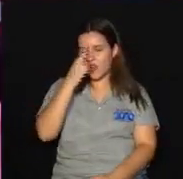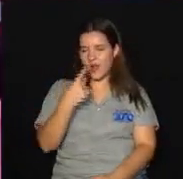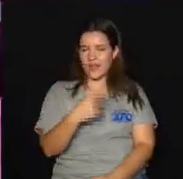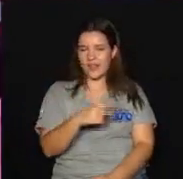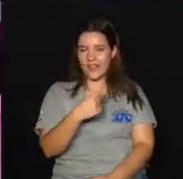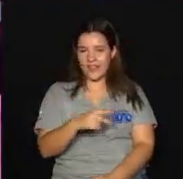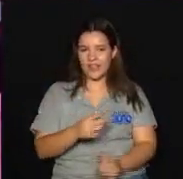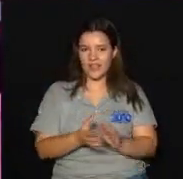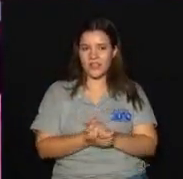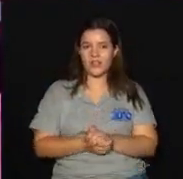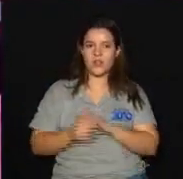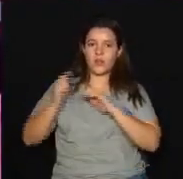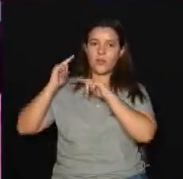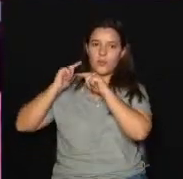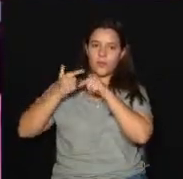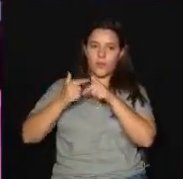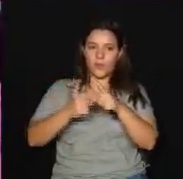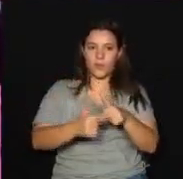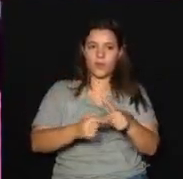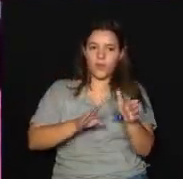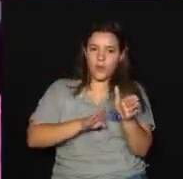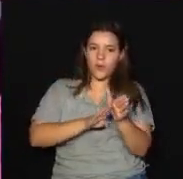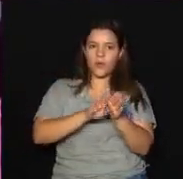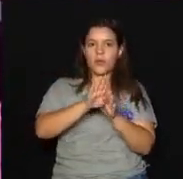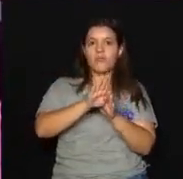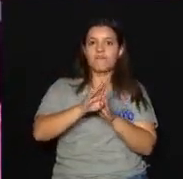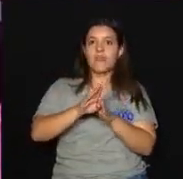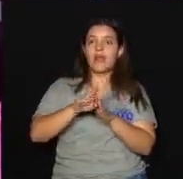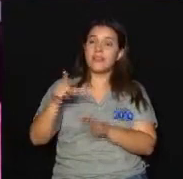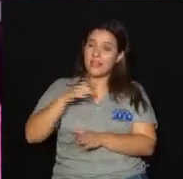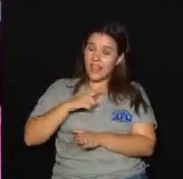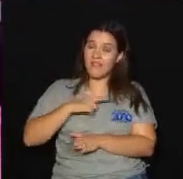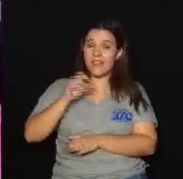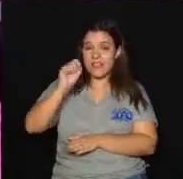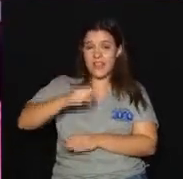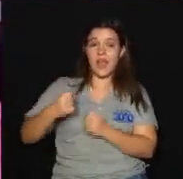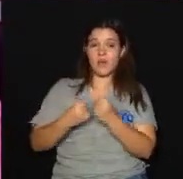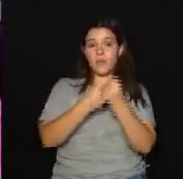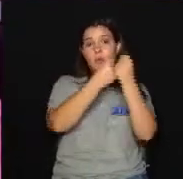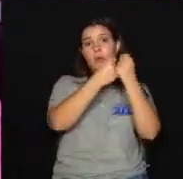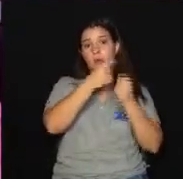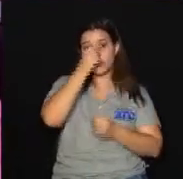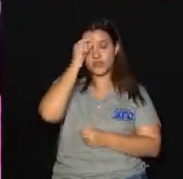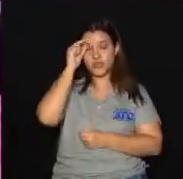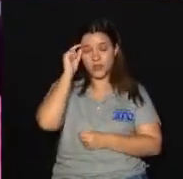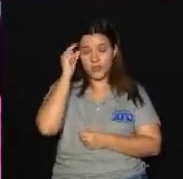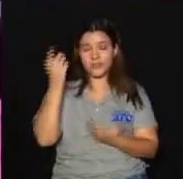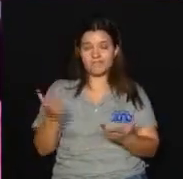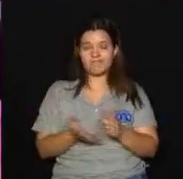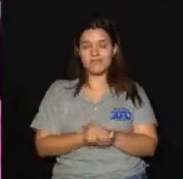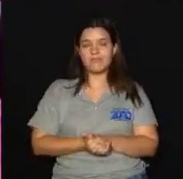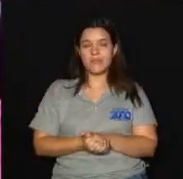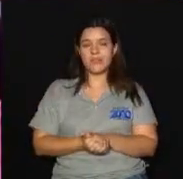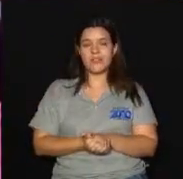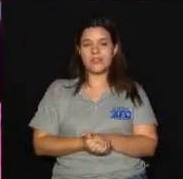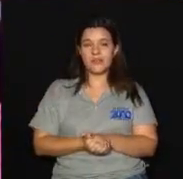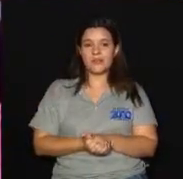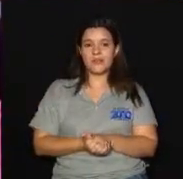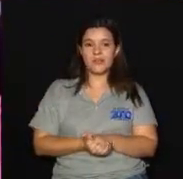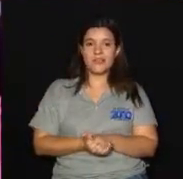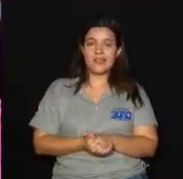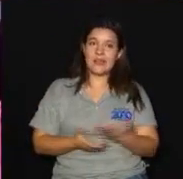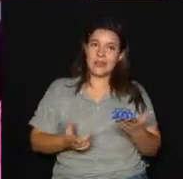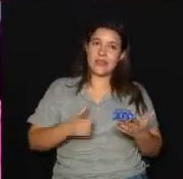dele, que é uma trajetória alavancada pelo Jonas Donizete. Então, você tem assim, uma conjunção de